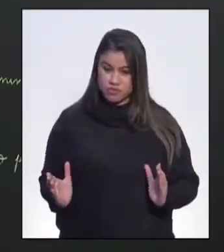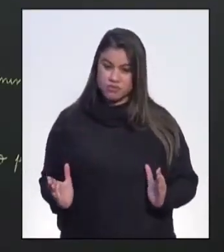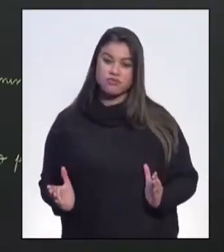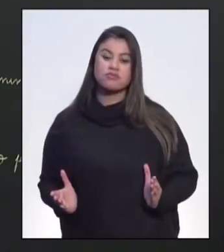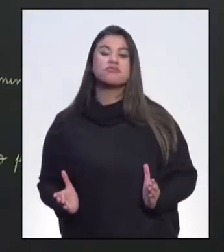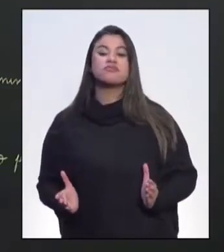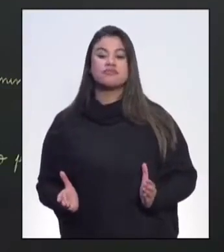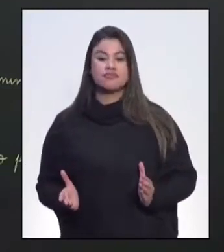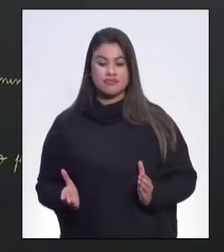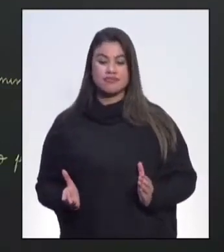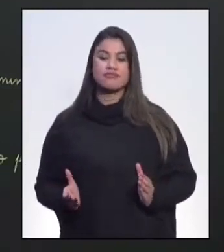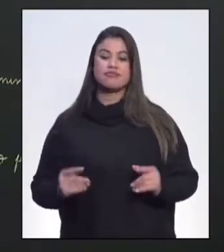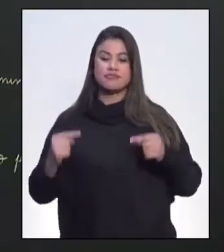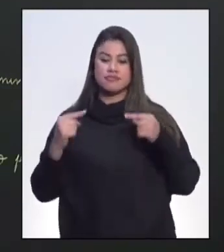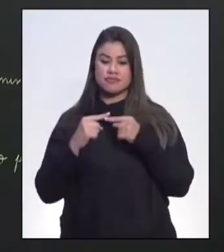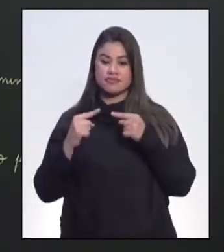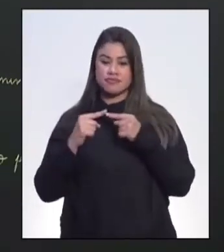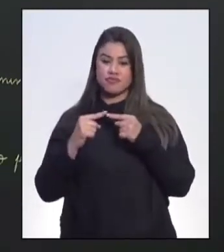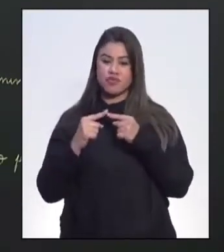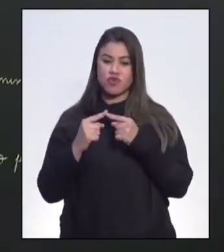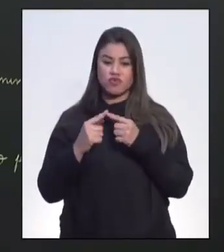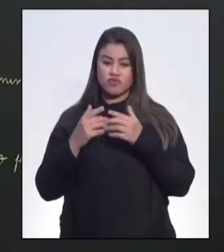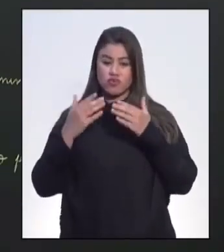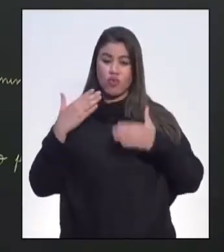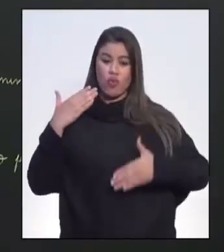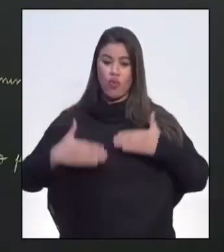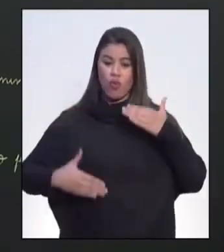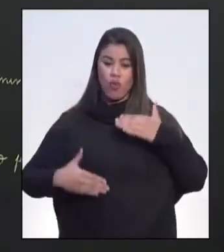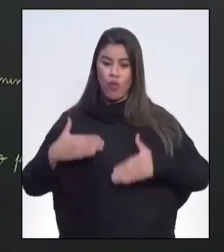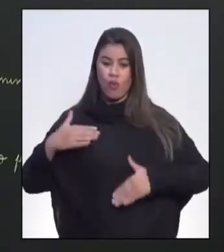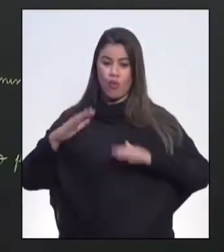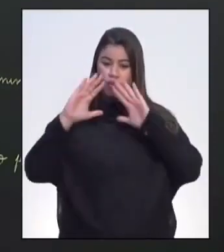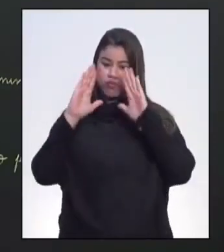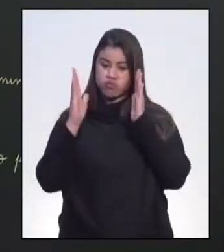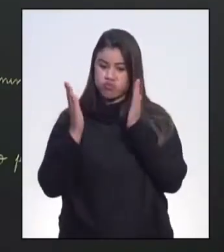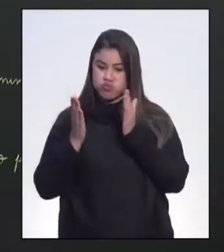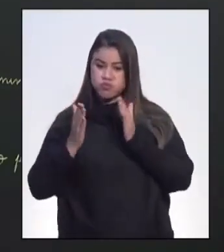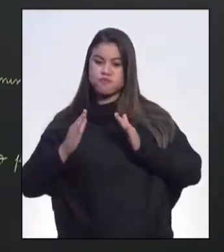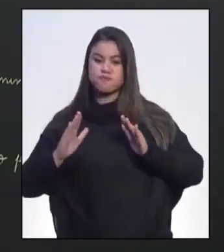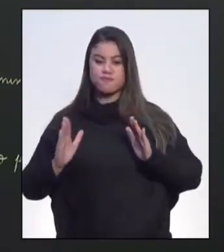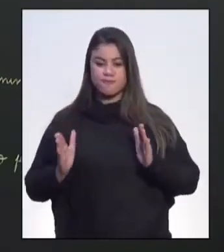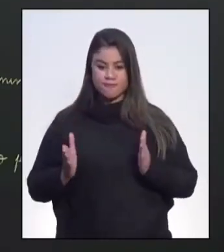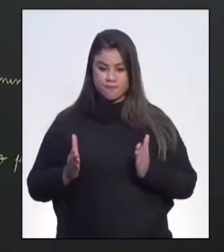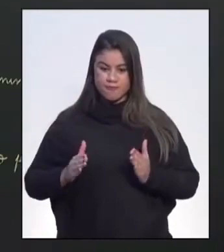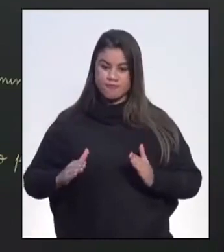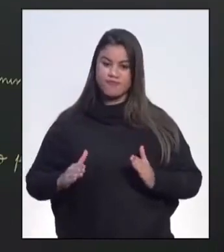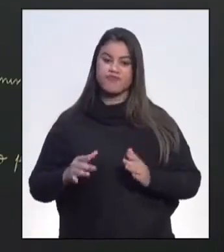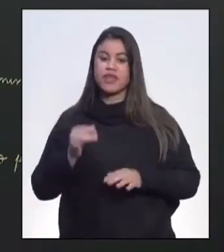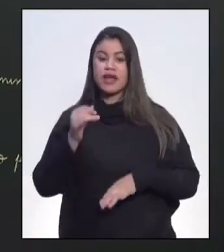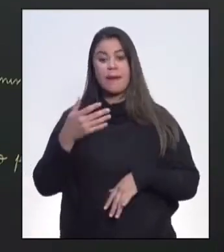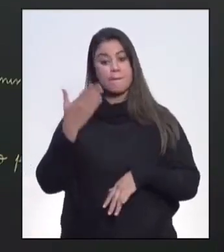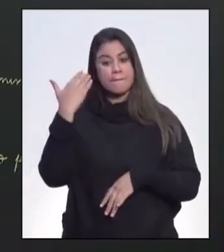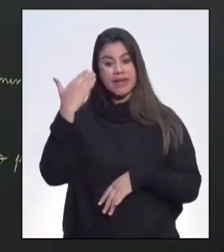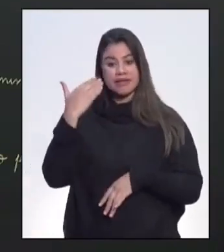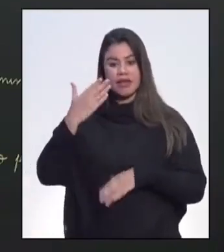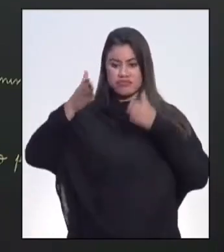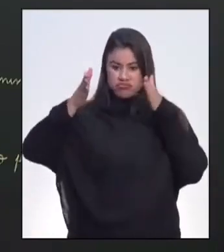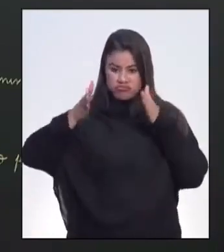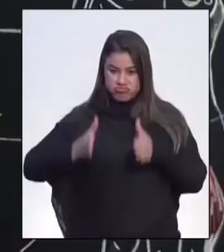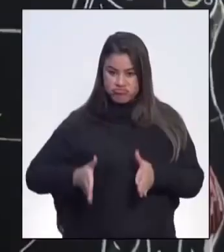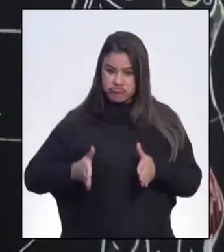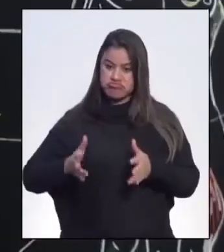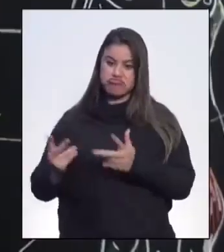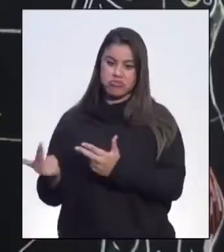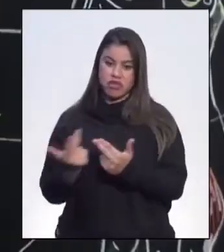São mudanças na forma do corpo, chamado um corpo um pouco mais feminino. Muda daquele padrão simplesmente de criança, de todos os